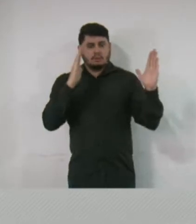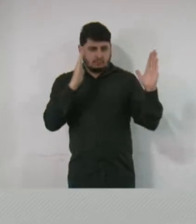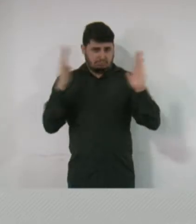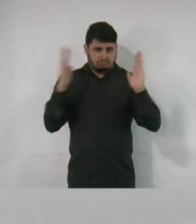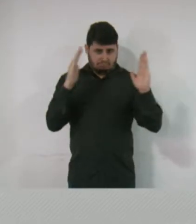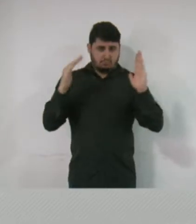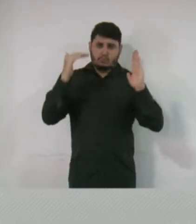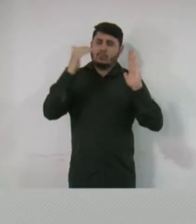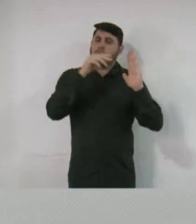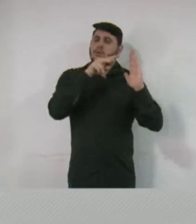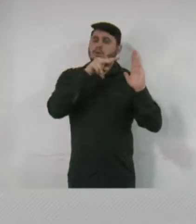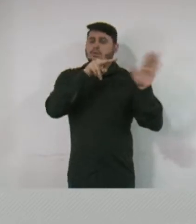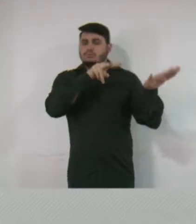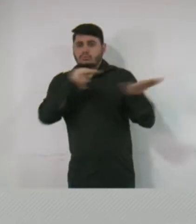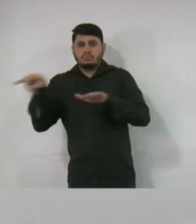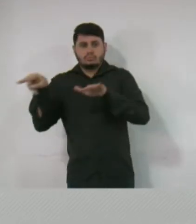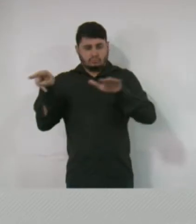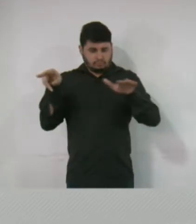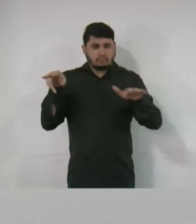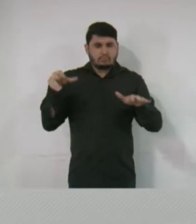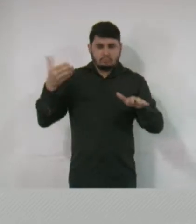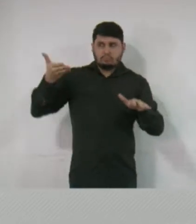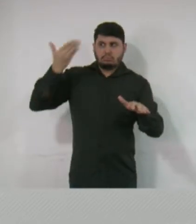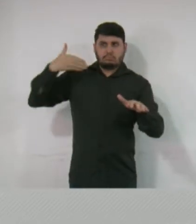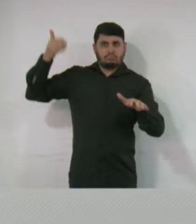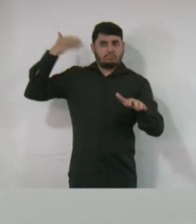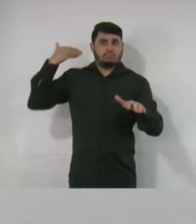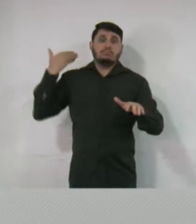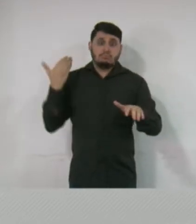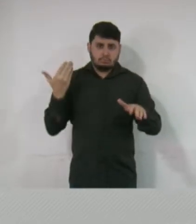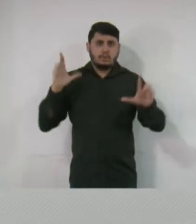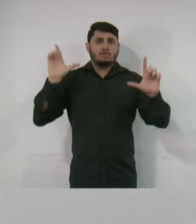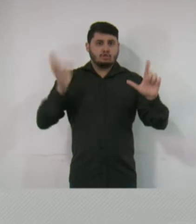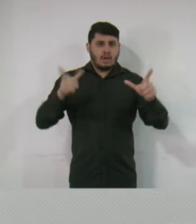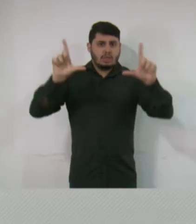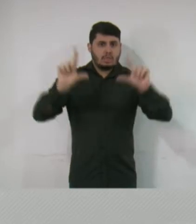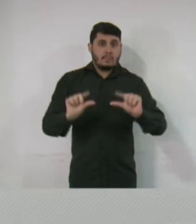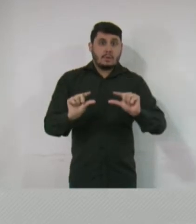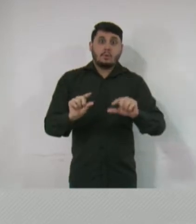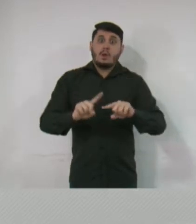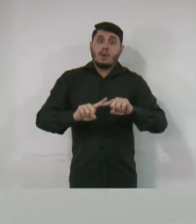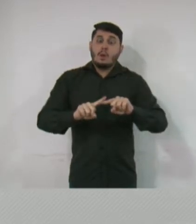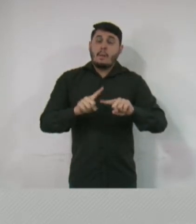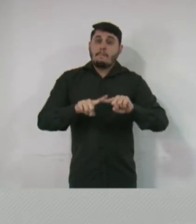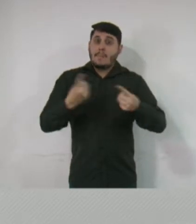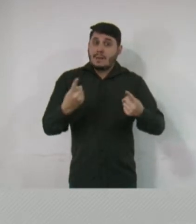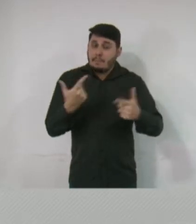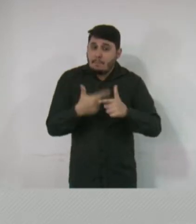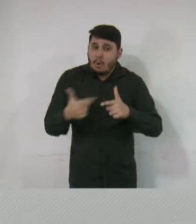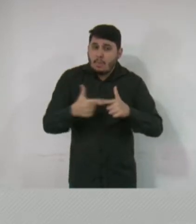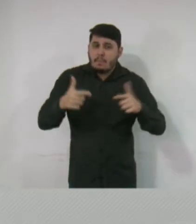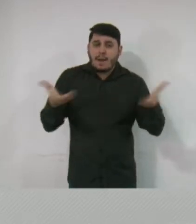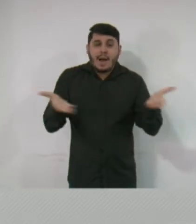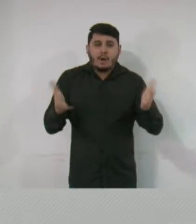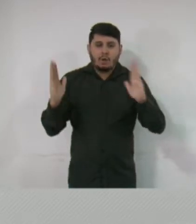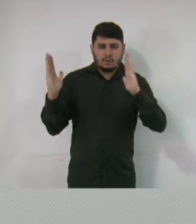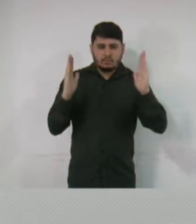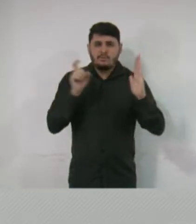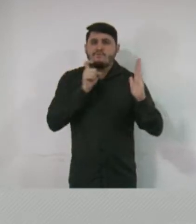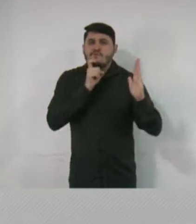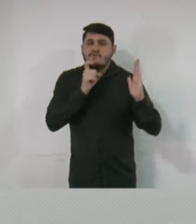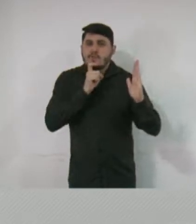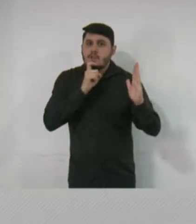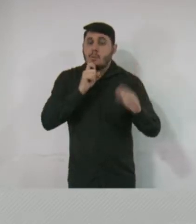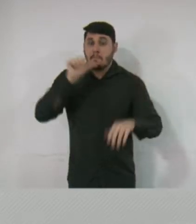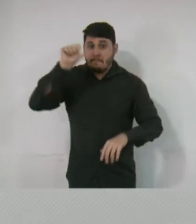ano mais frio. As temperaturas caíram muito, isso também ajuda na elevação do registro dessas síndromes